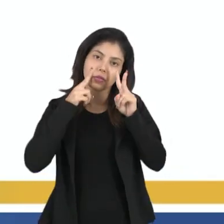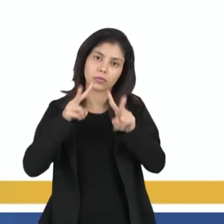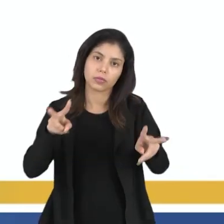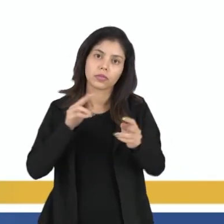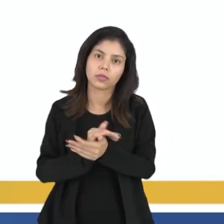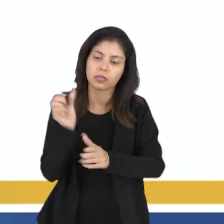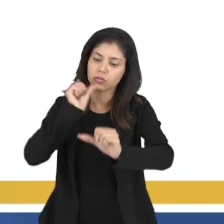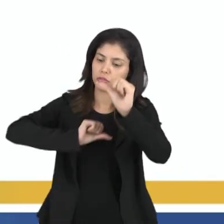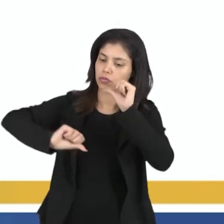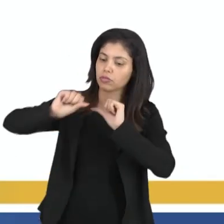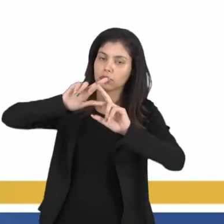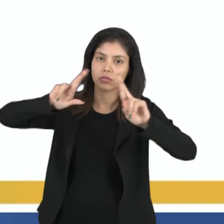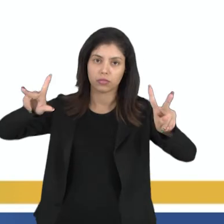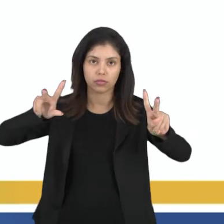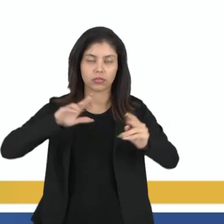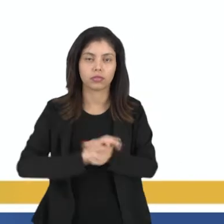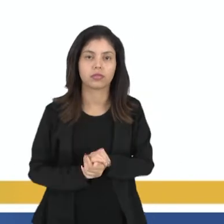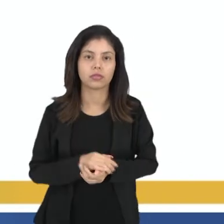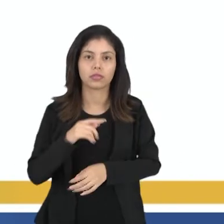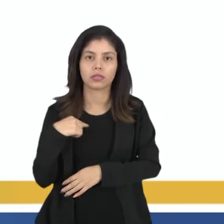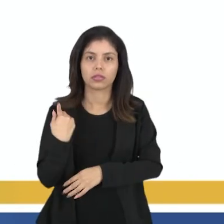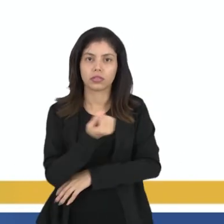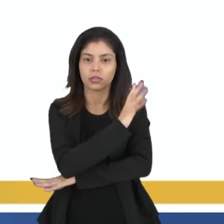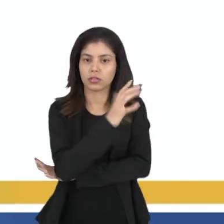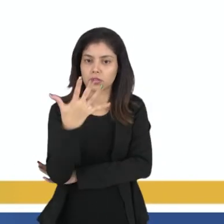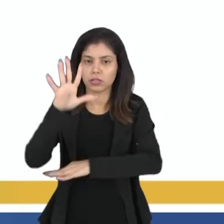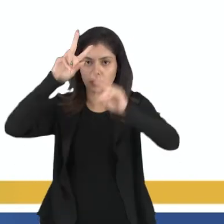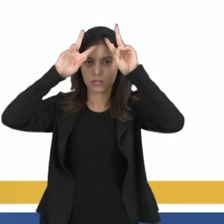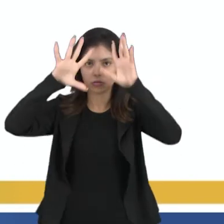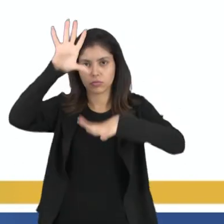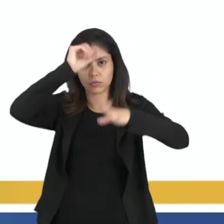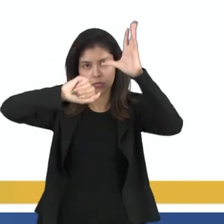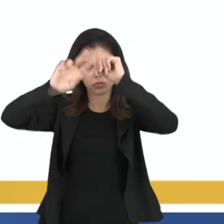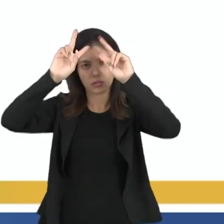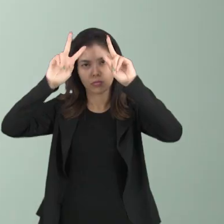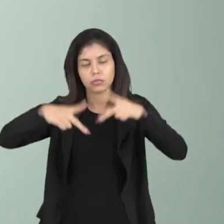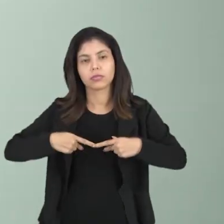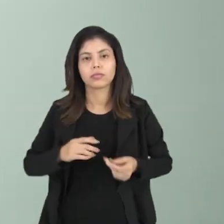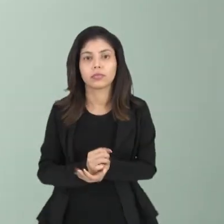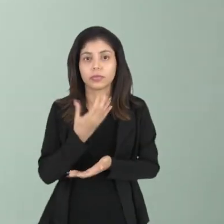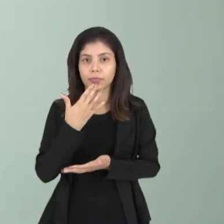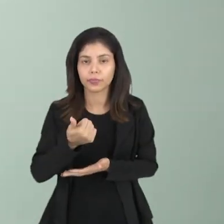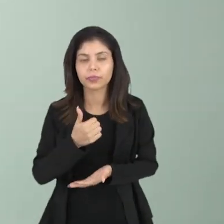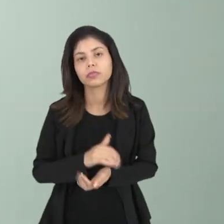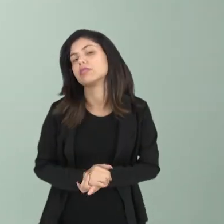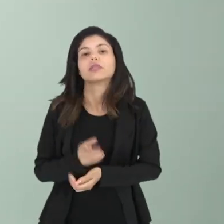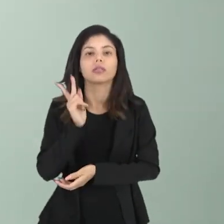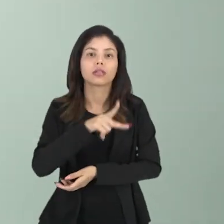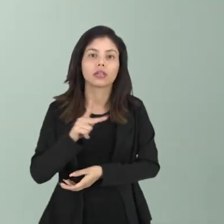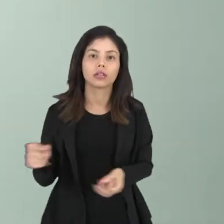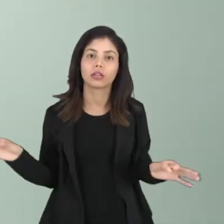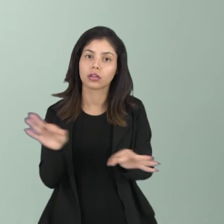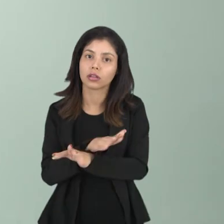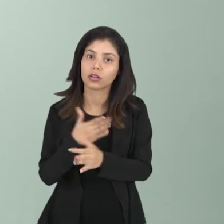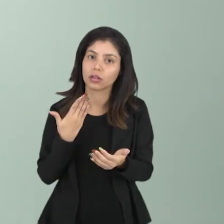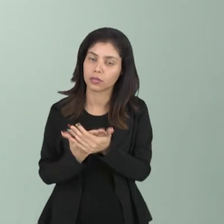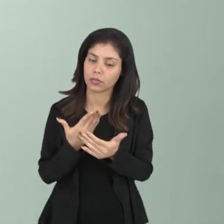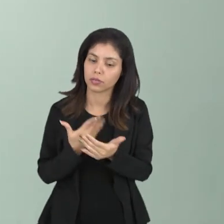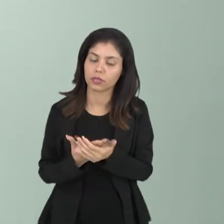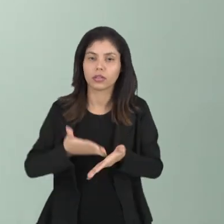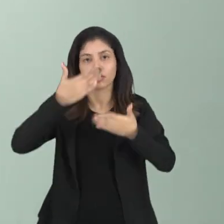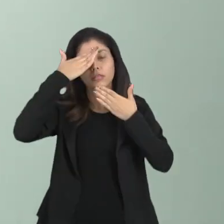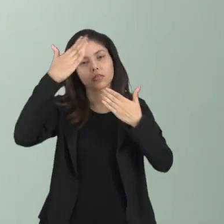vistas opostos acerca da natureza do conhecimento humano. Tá bom, pessoal? O professor César vai ficar por